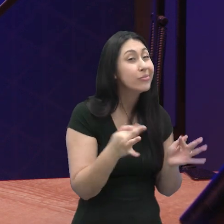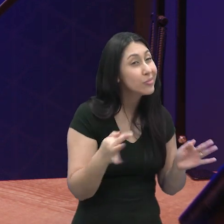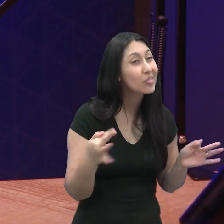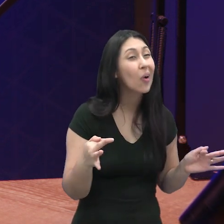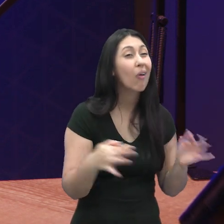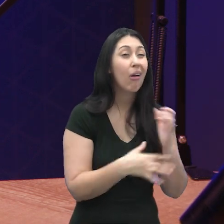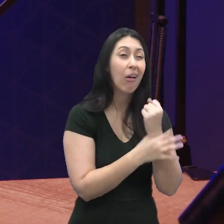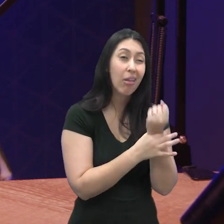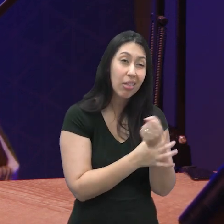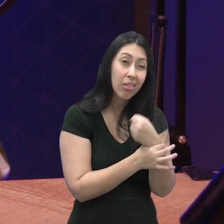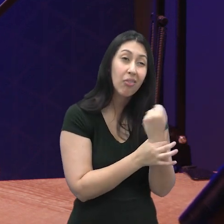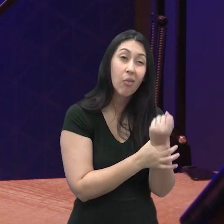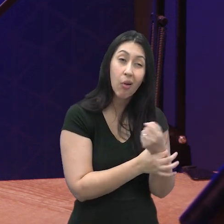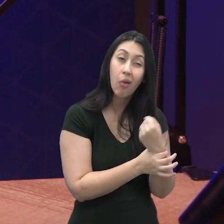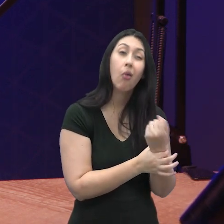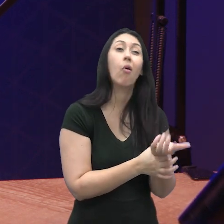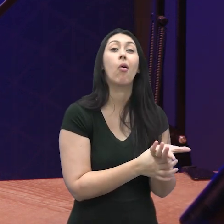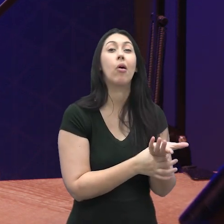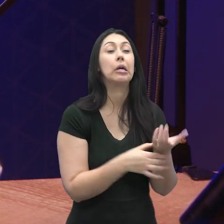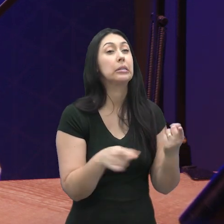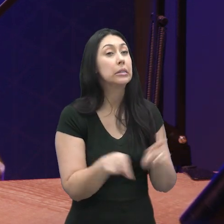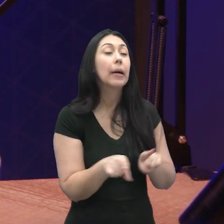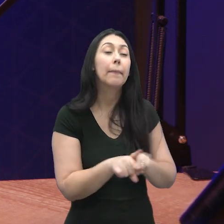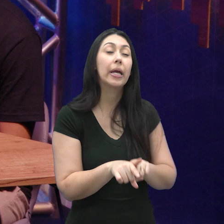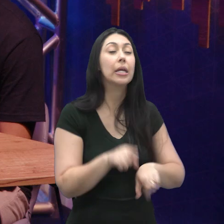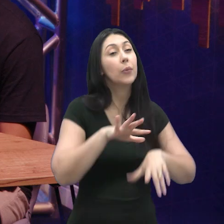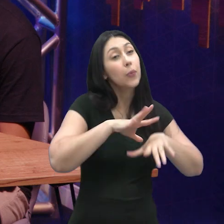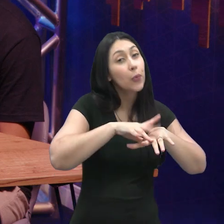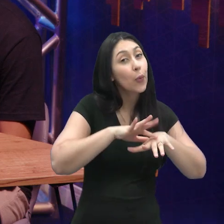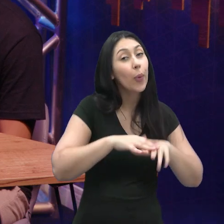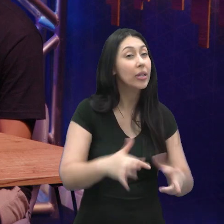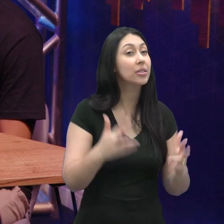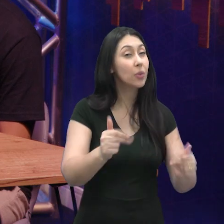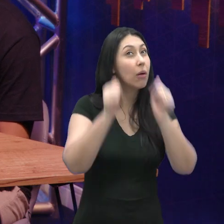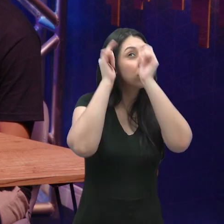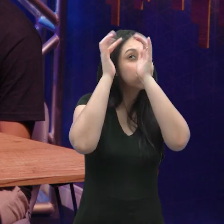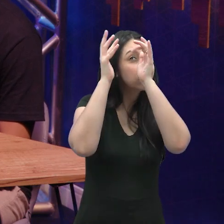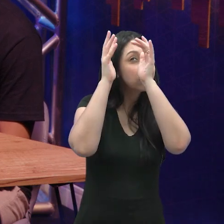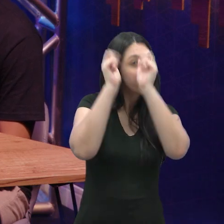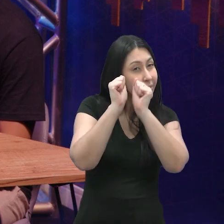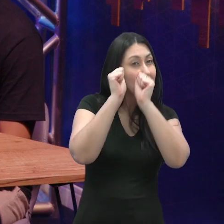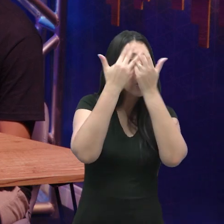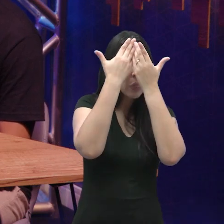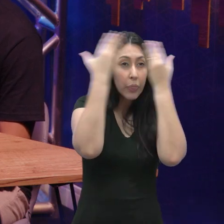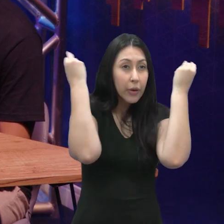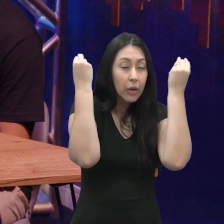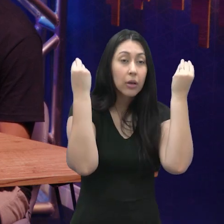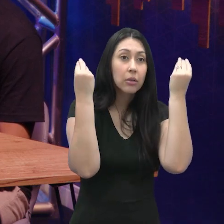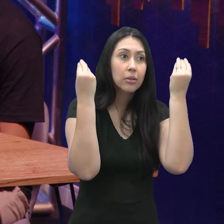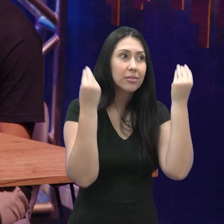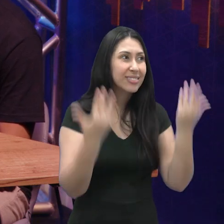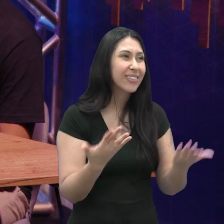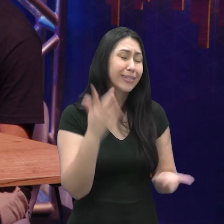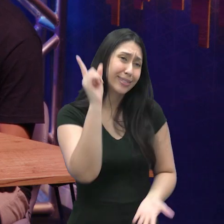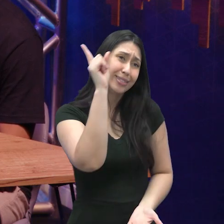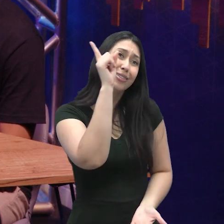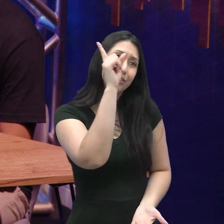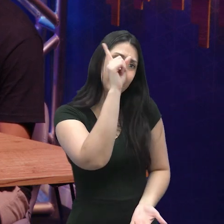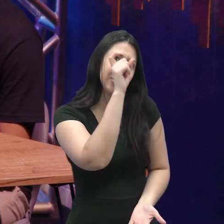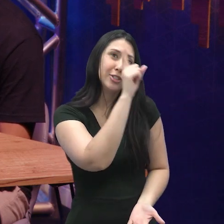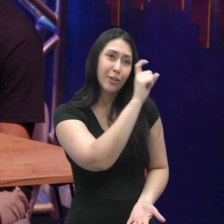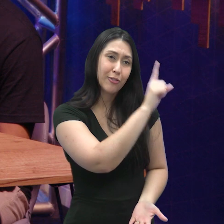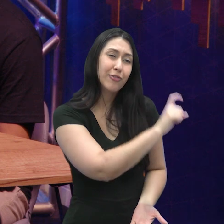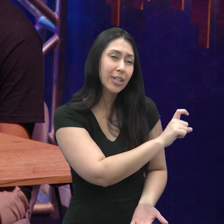pessoas, a gente sabe que existem males como Alzheimer, então realmente é difícil a pessoa se ver perdendo ali,